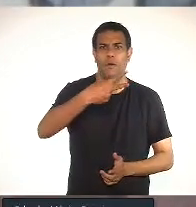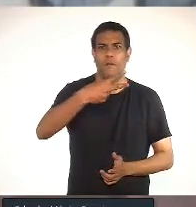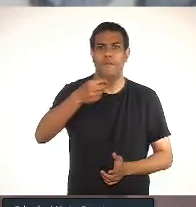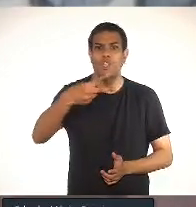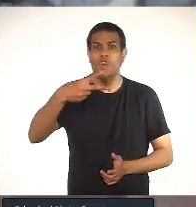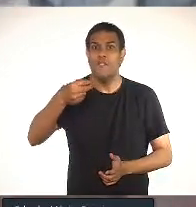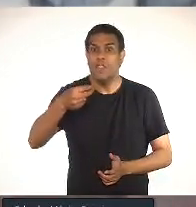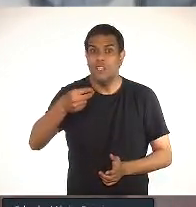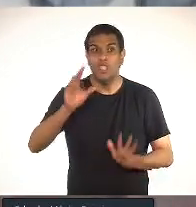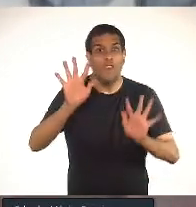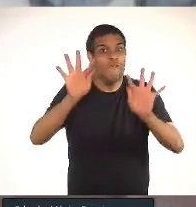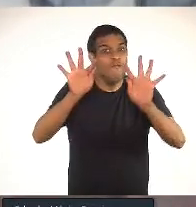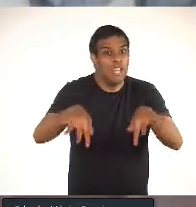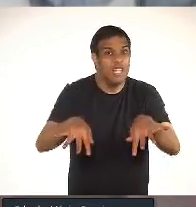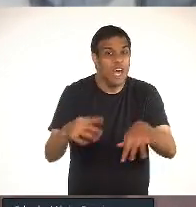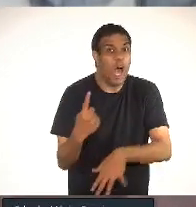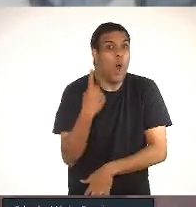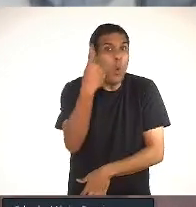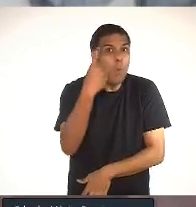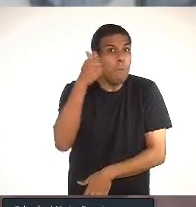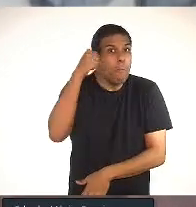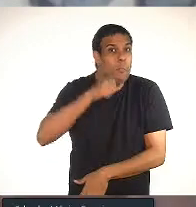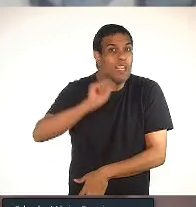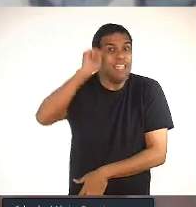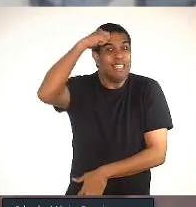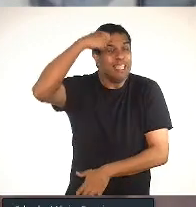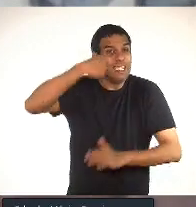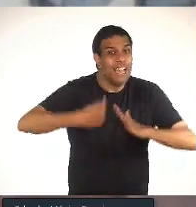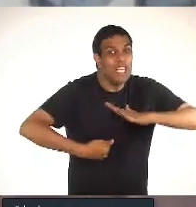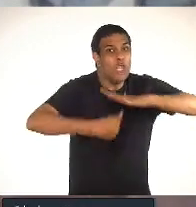2020, final de 2020.